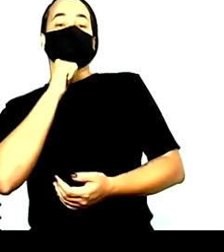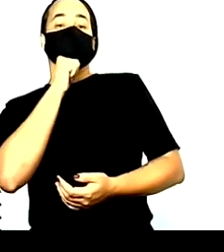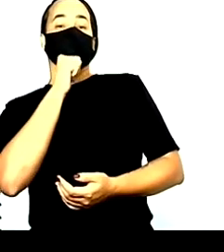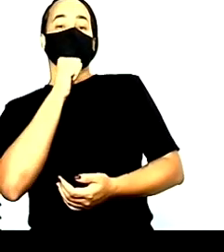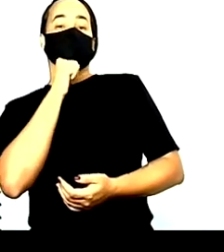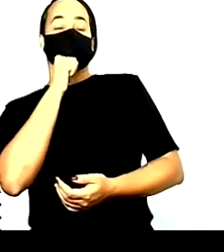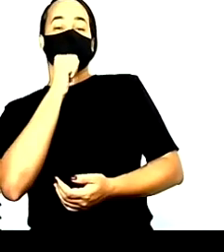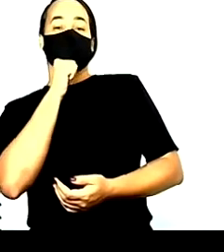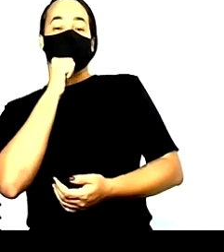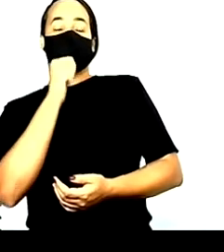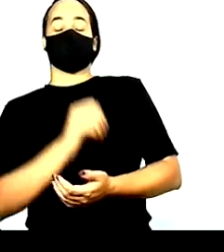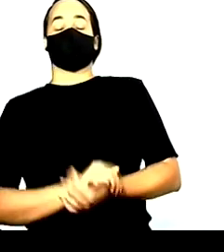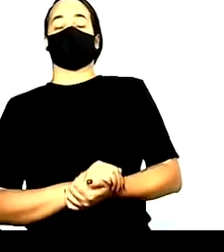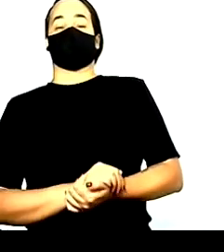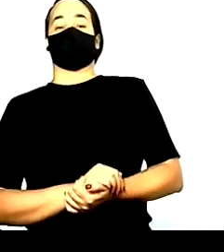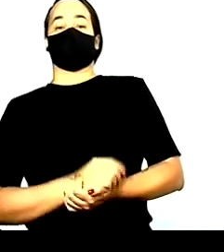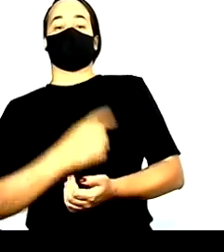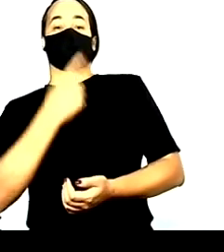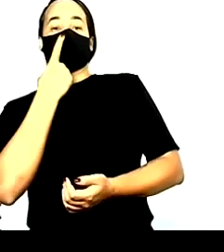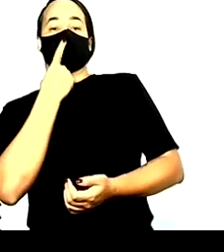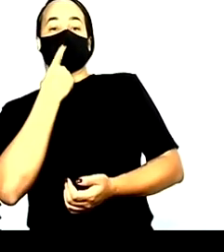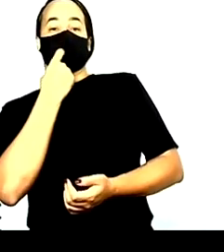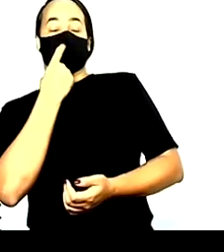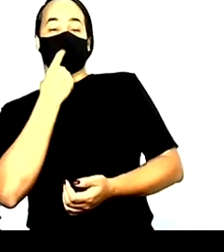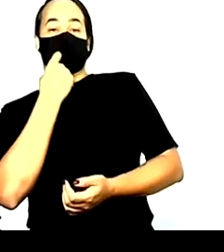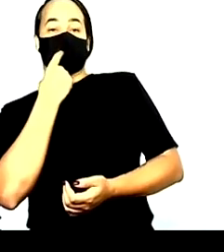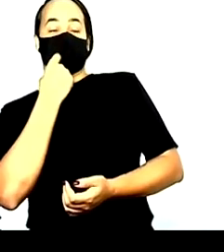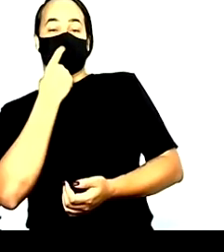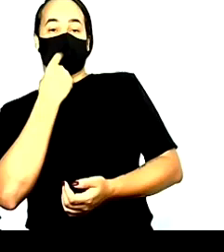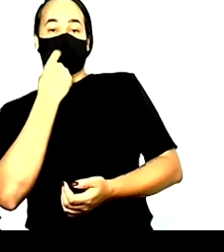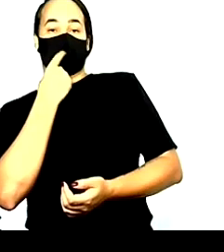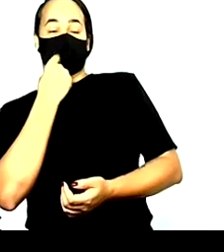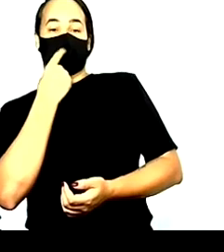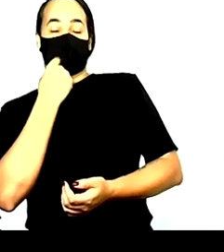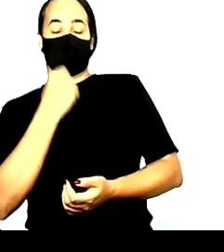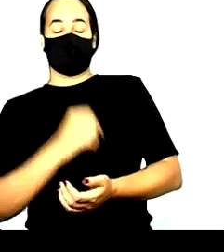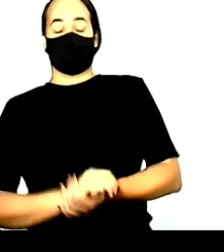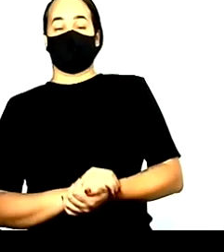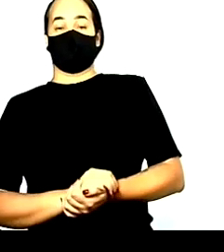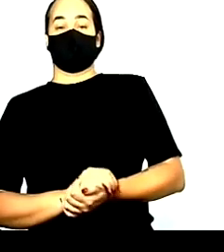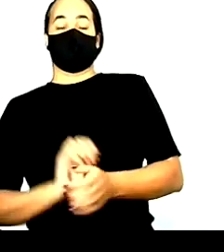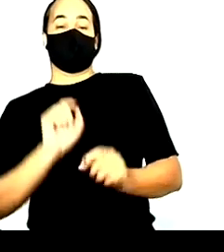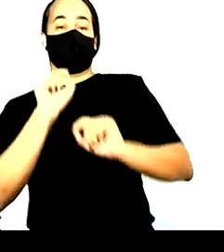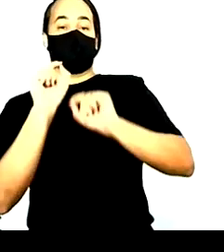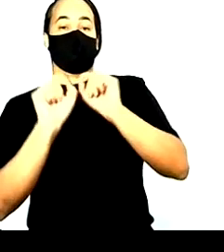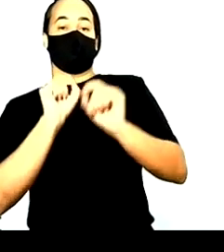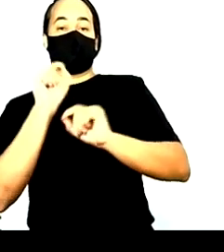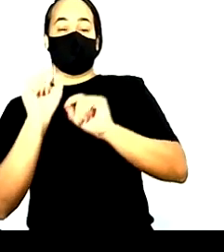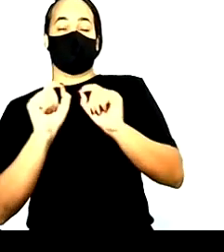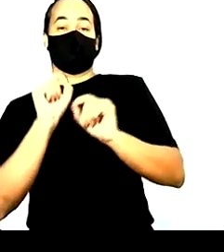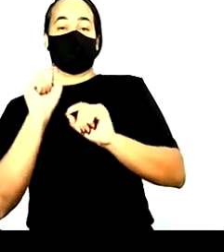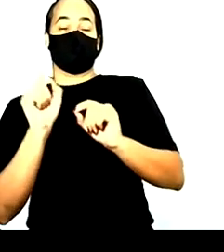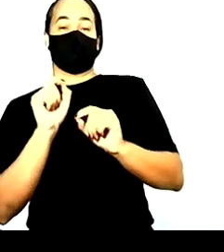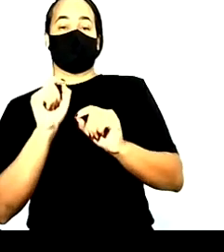feminino do material resultante da descamação da mucosa uterina e também do sangue, que vai ser